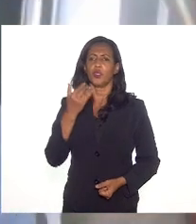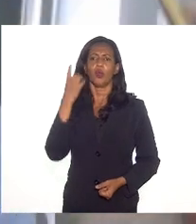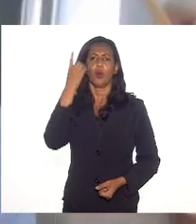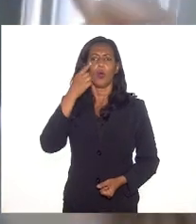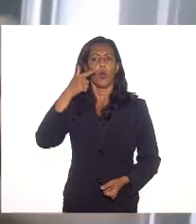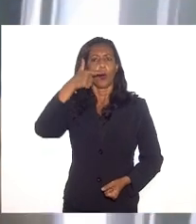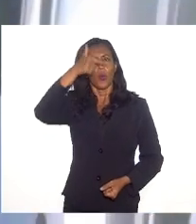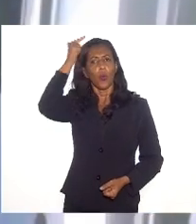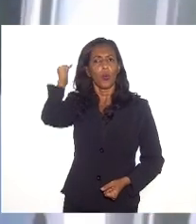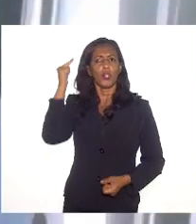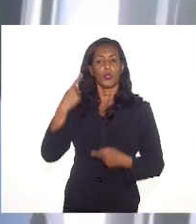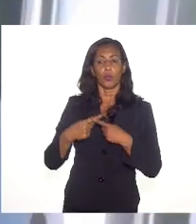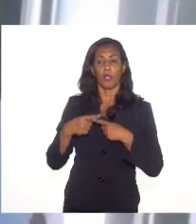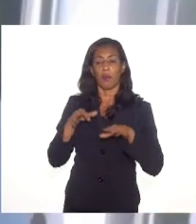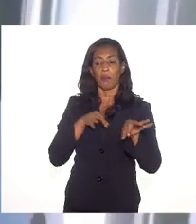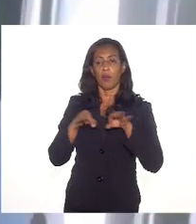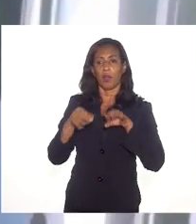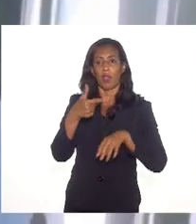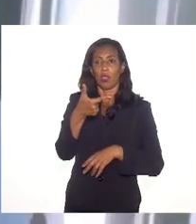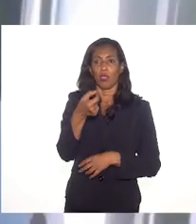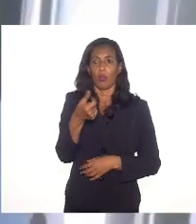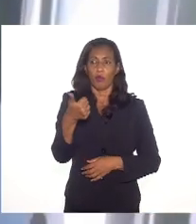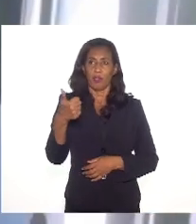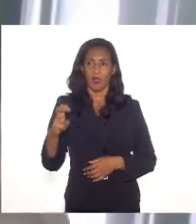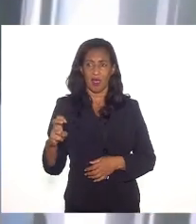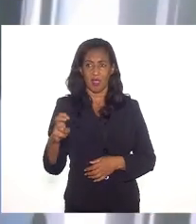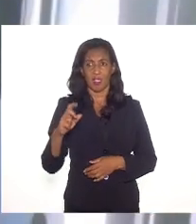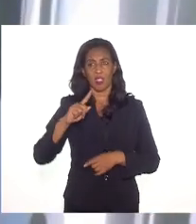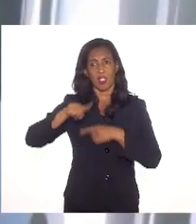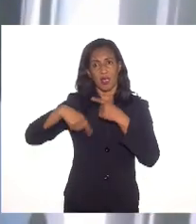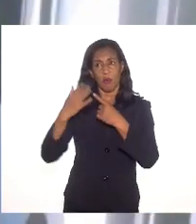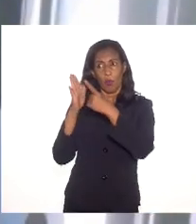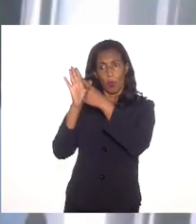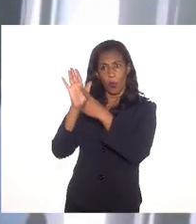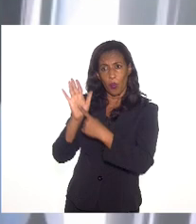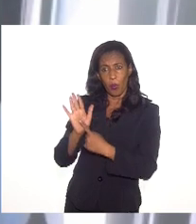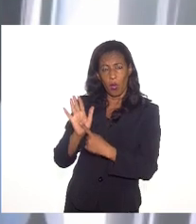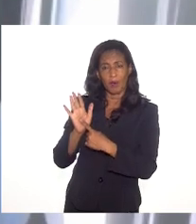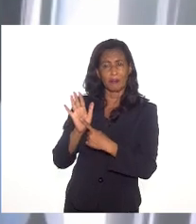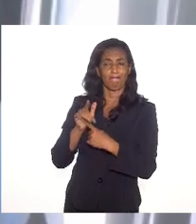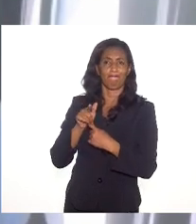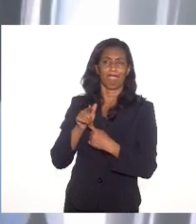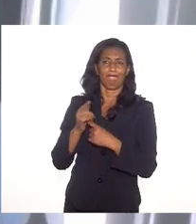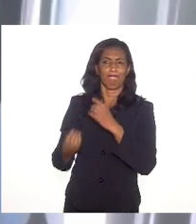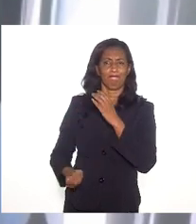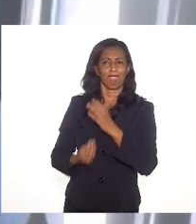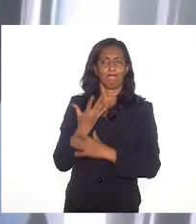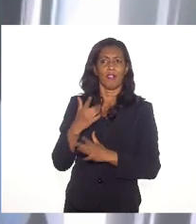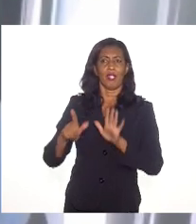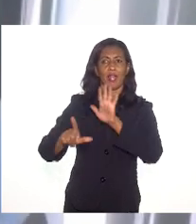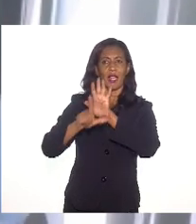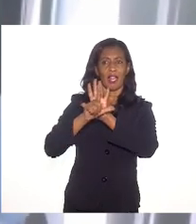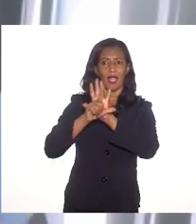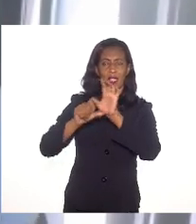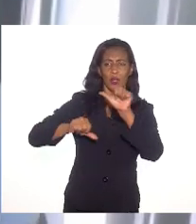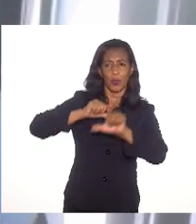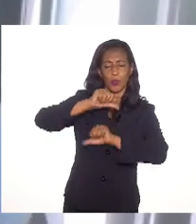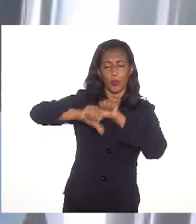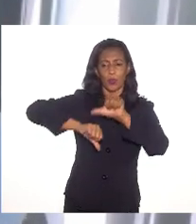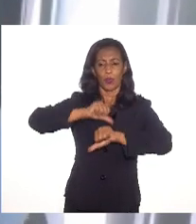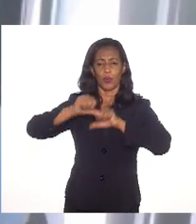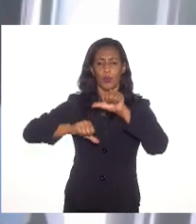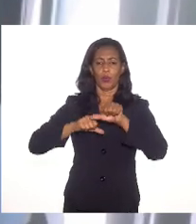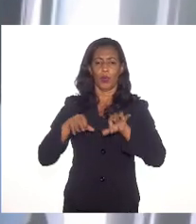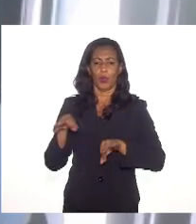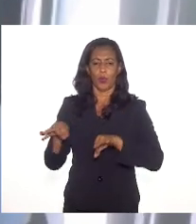é de 15 e depois da sua apresentação sobreveio, né, uma lei que alterou esta lei que o